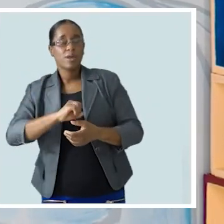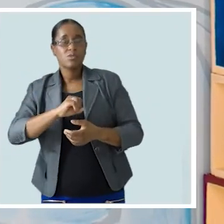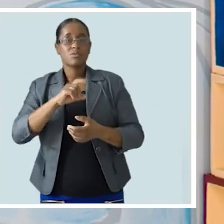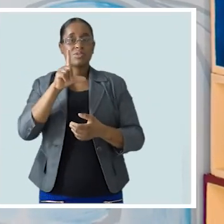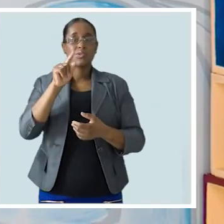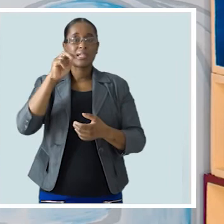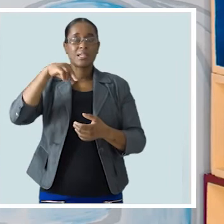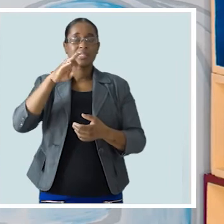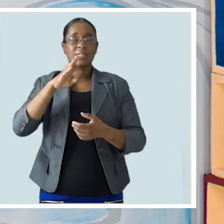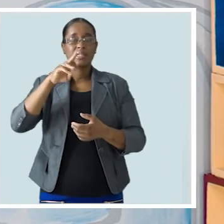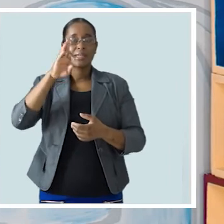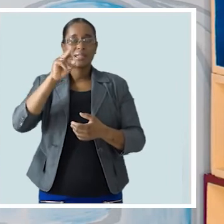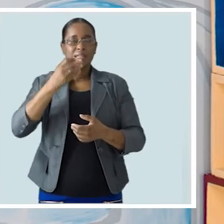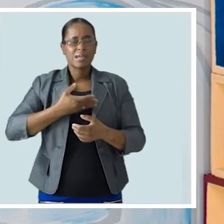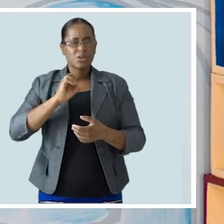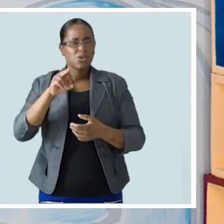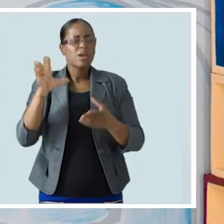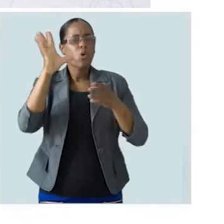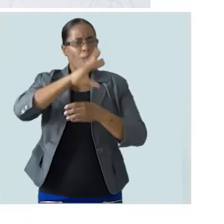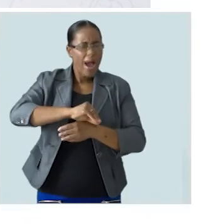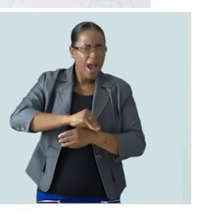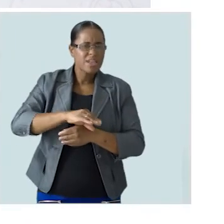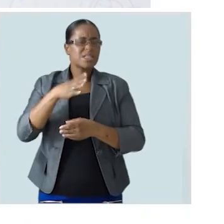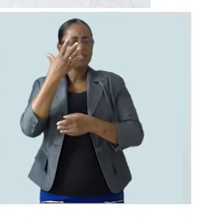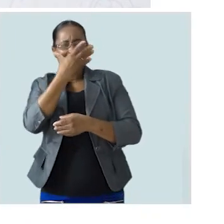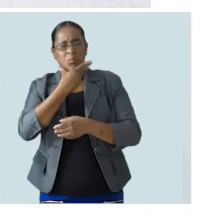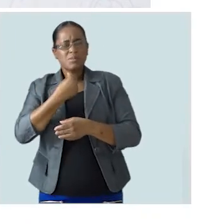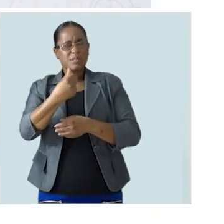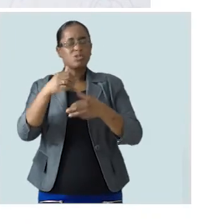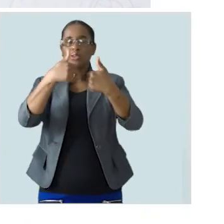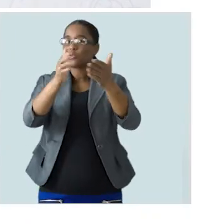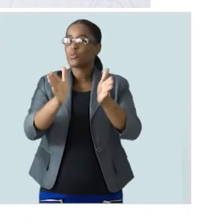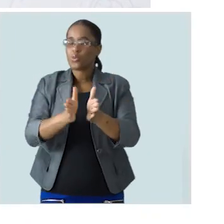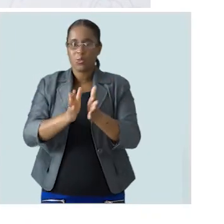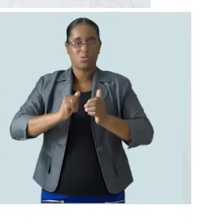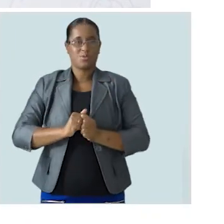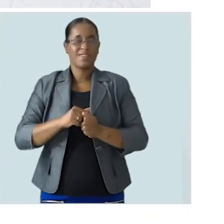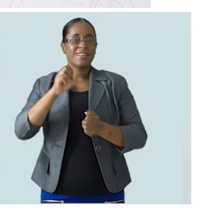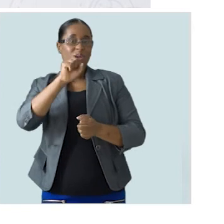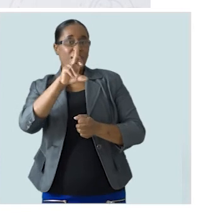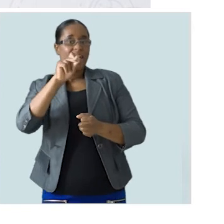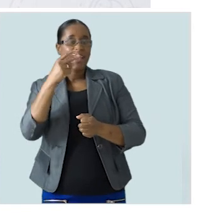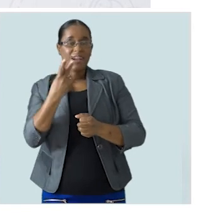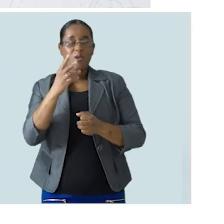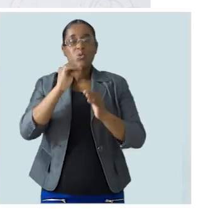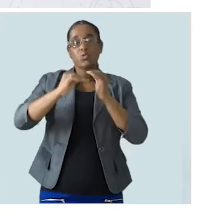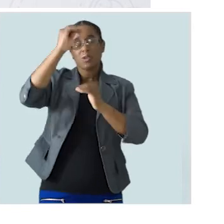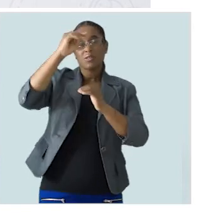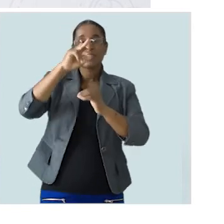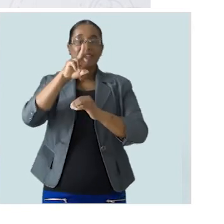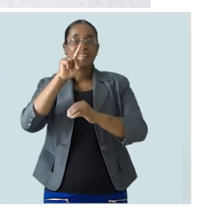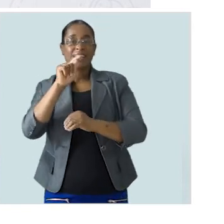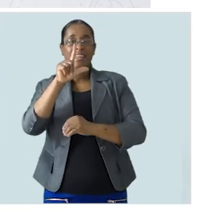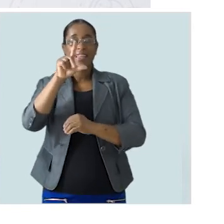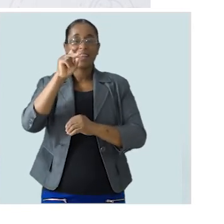mais lindo de todos. É o mais lindo de todos. Então, é grau superlativo relativo de